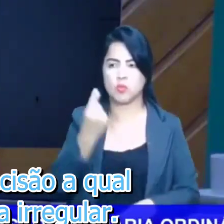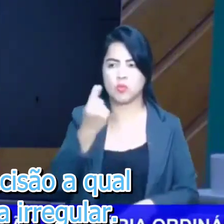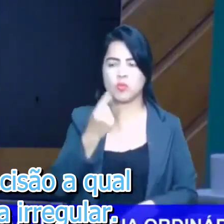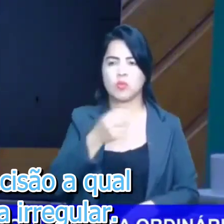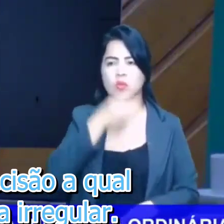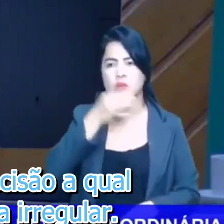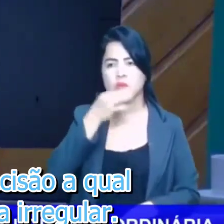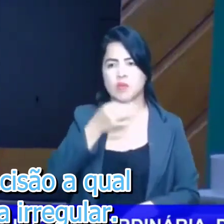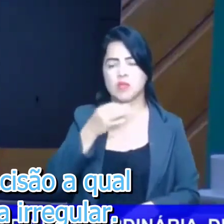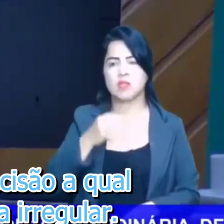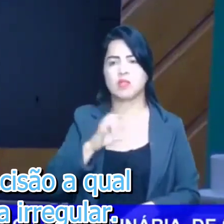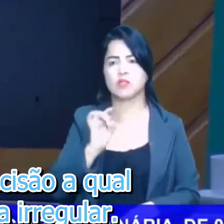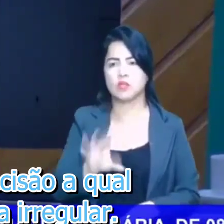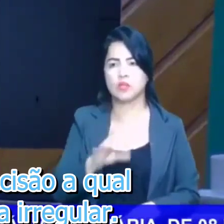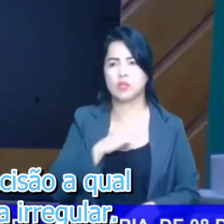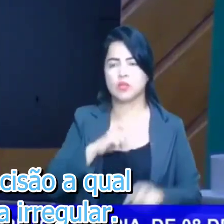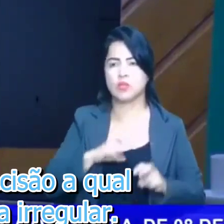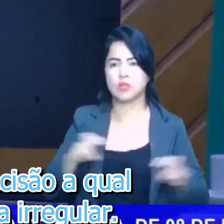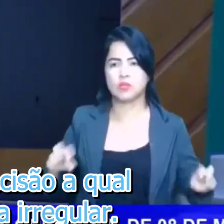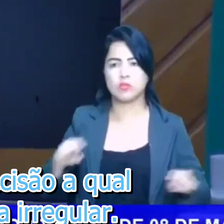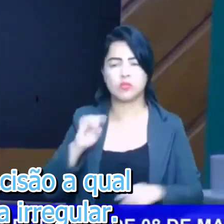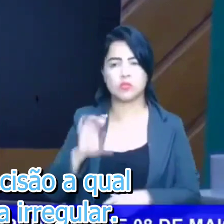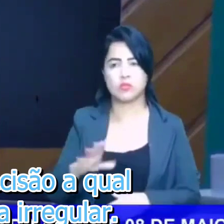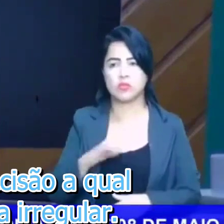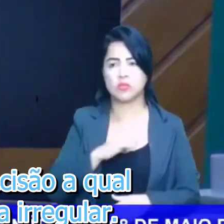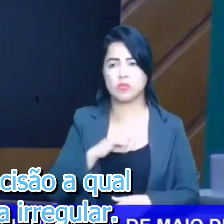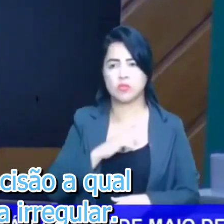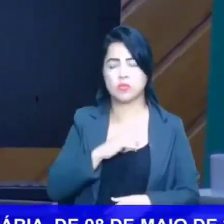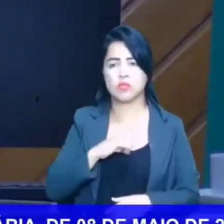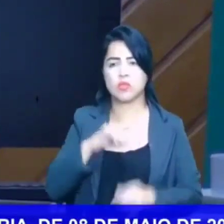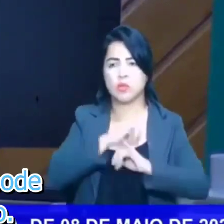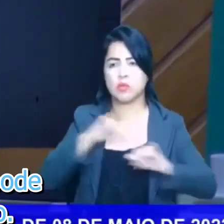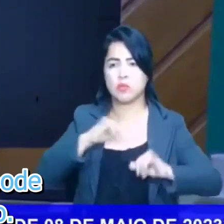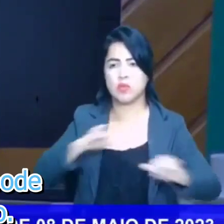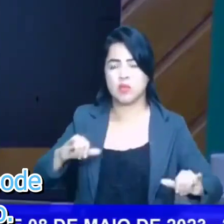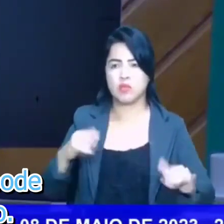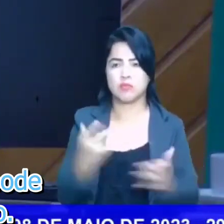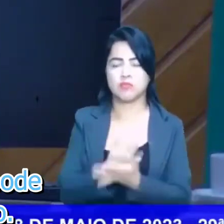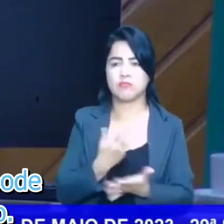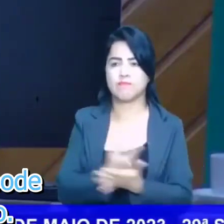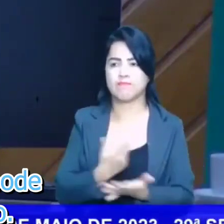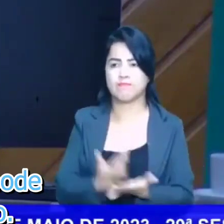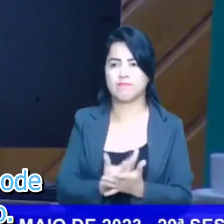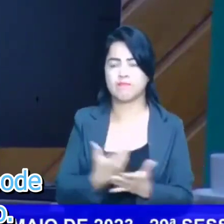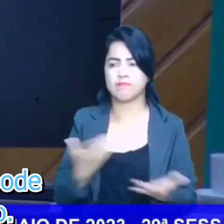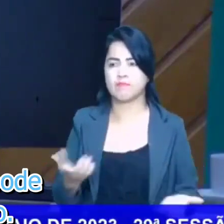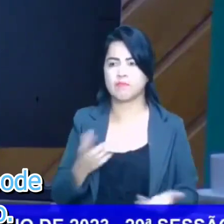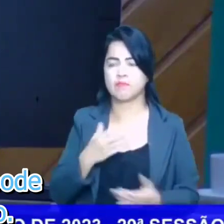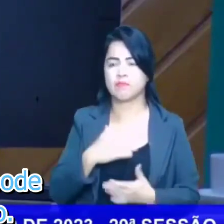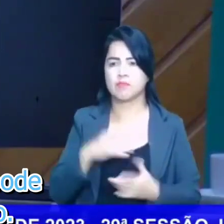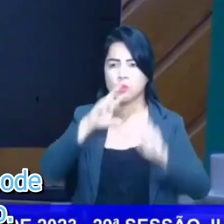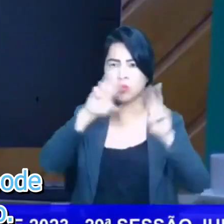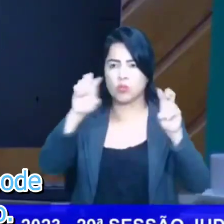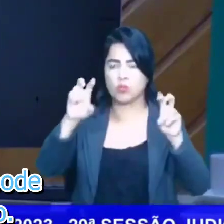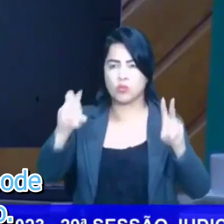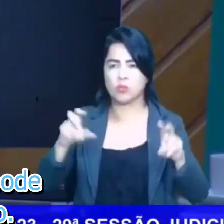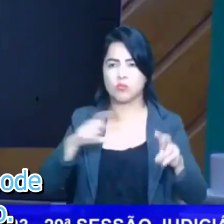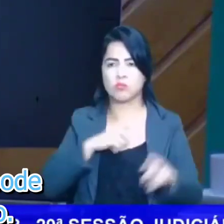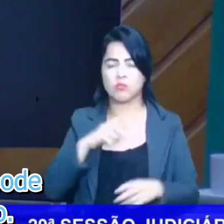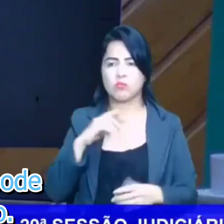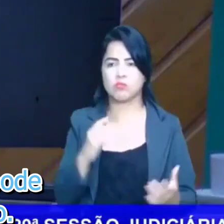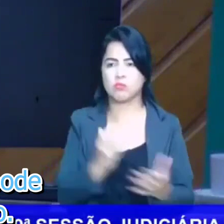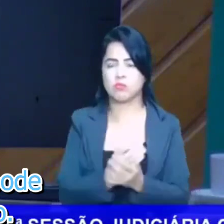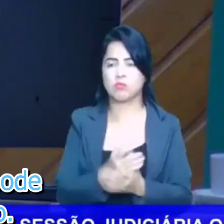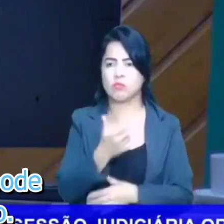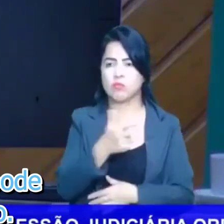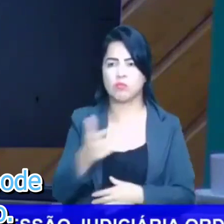a qual a corte está vinculada é uma condenação por propaganda irregular. E a condenação em si, o título condenatório, não pode